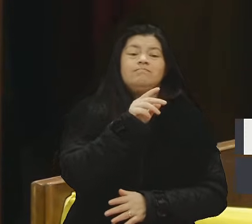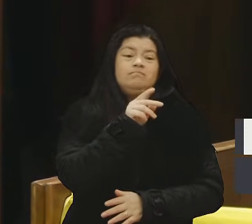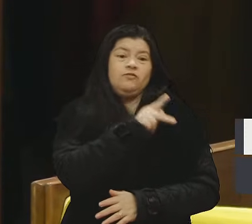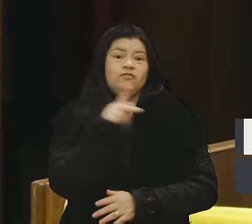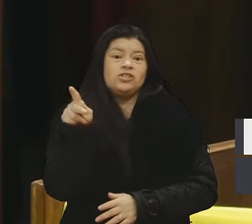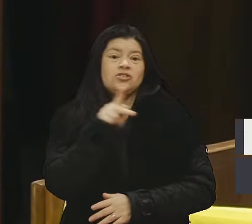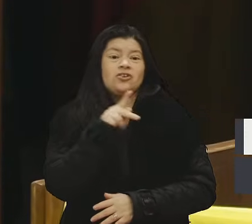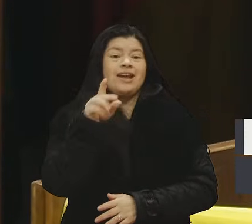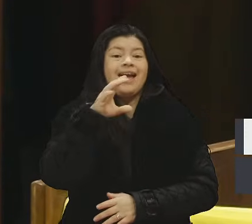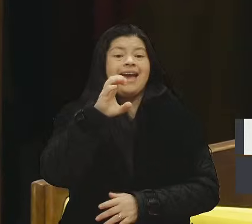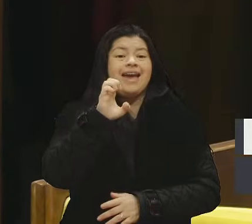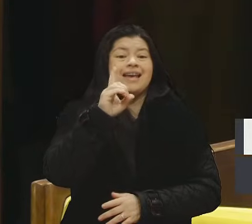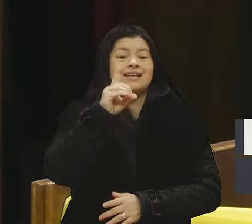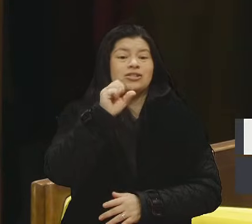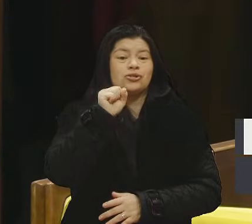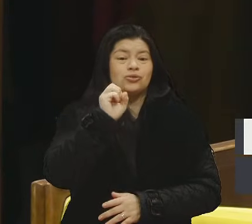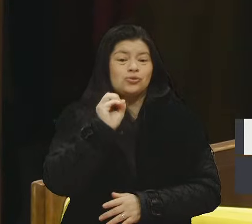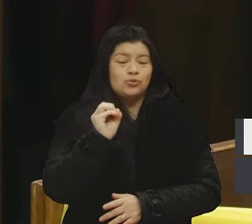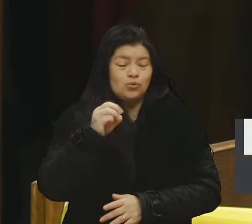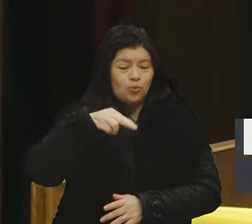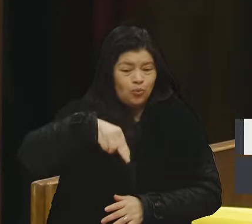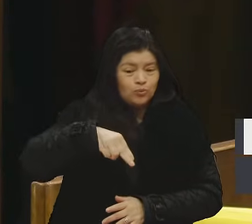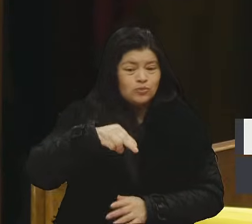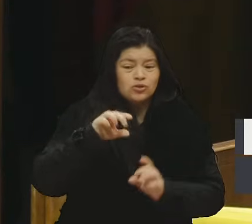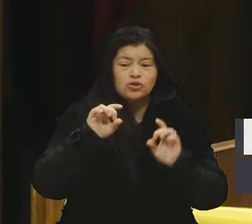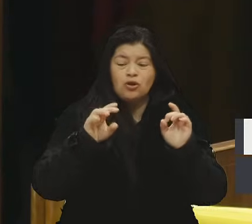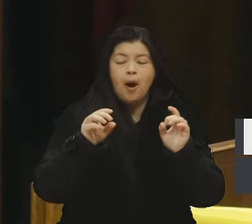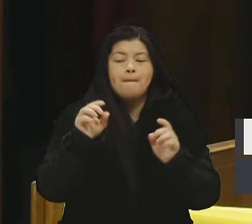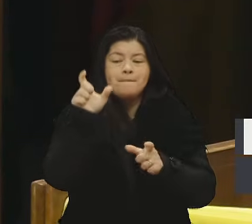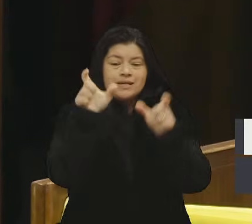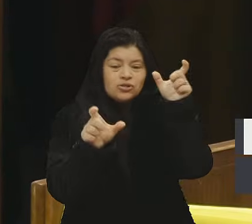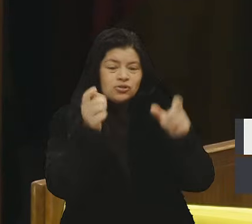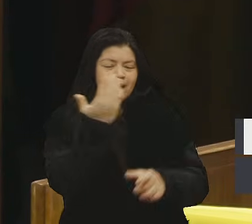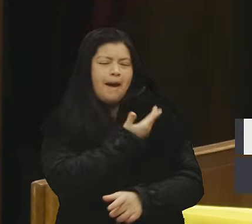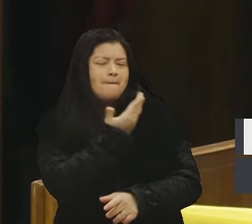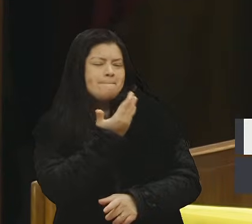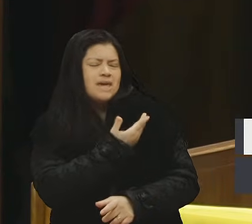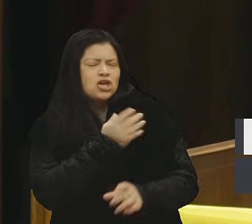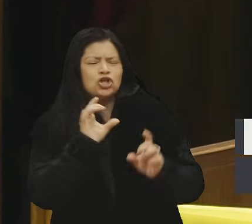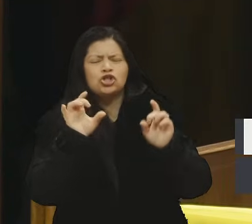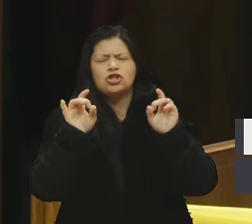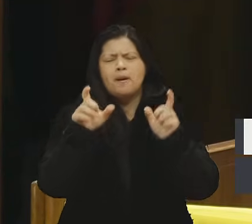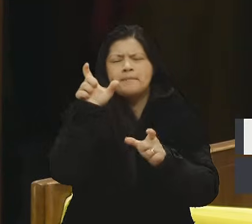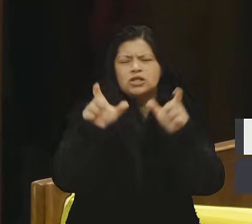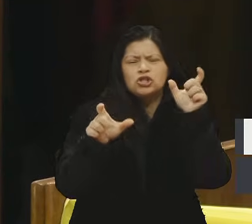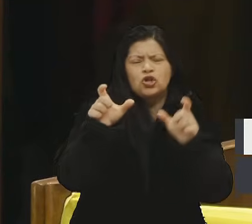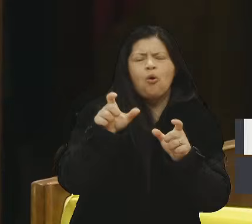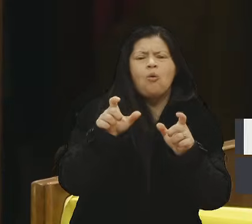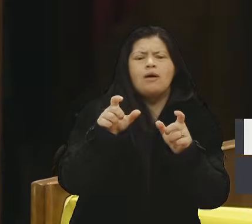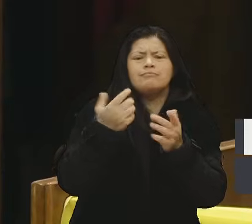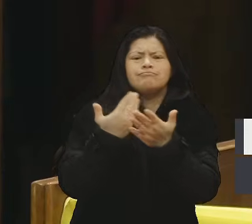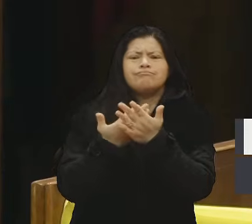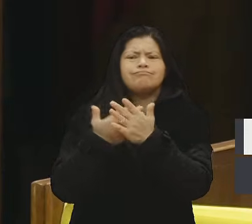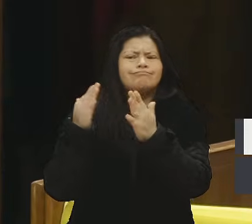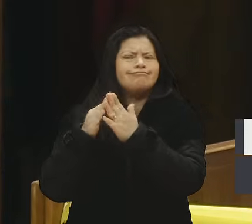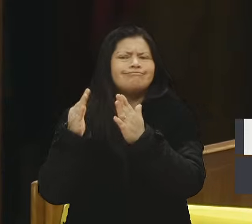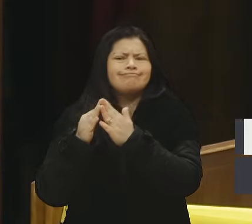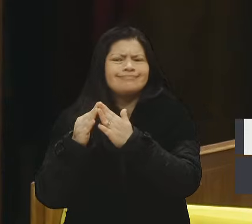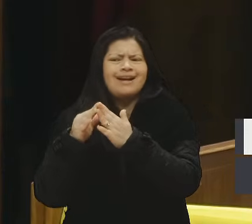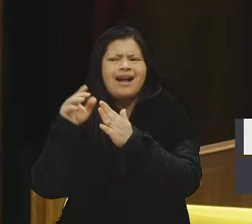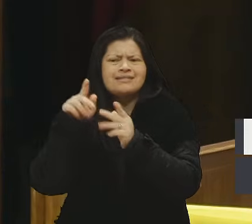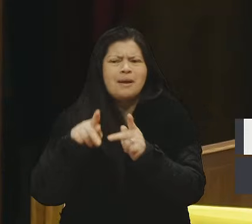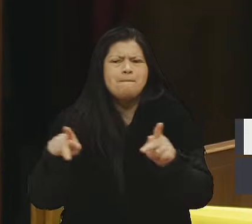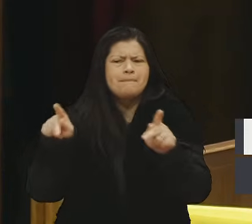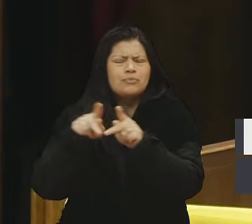estávamos só entre amigos, entre pessoas conscientes, entre pessoas que são a favor da escola pública. Não era para vocês que eu queria falar. Eu